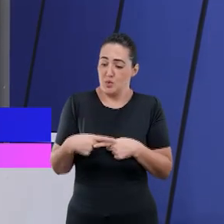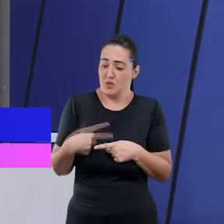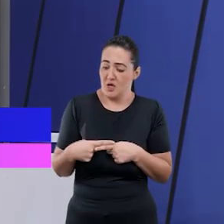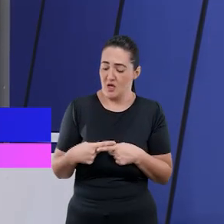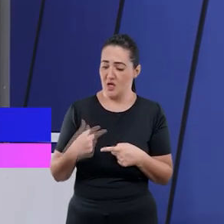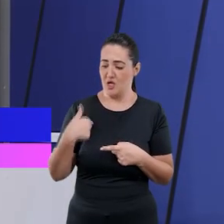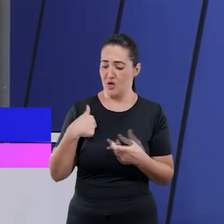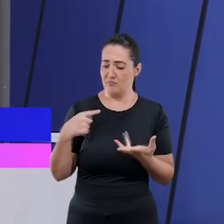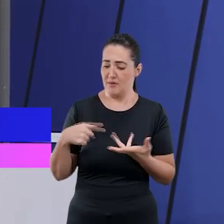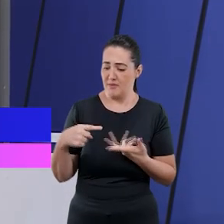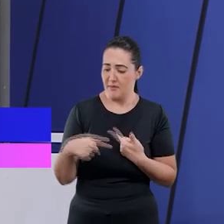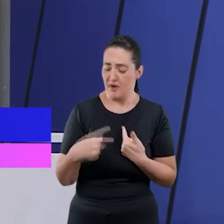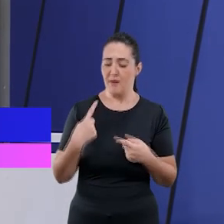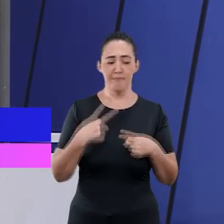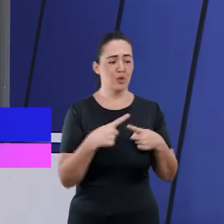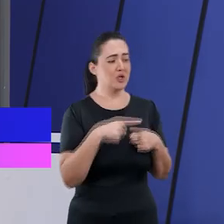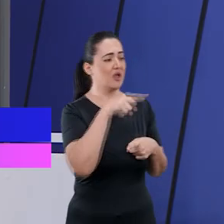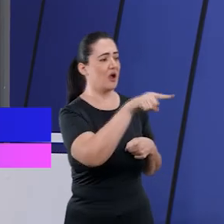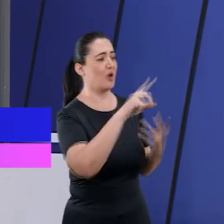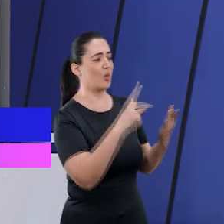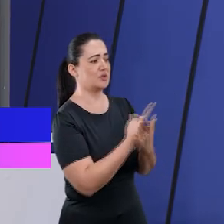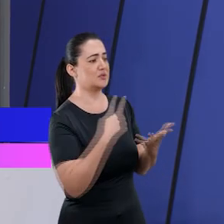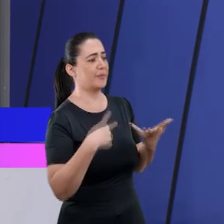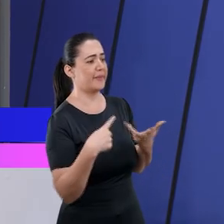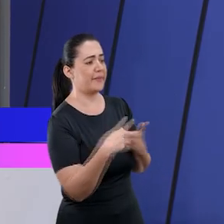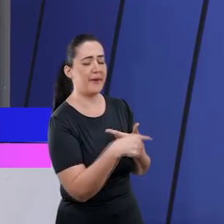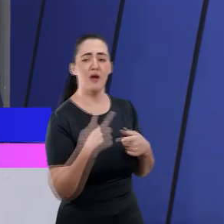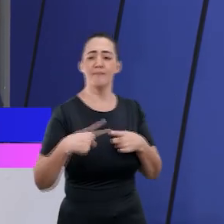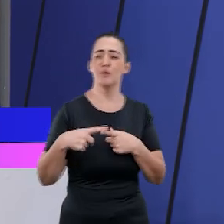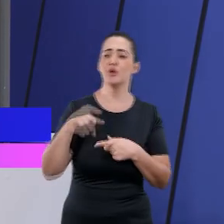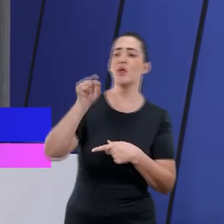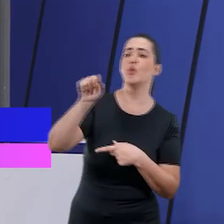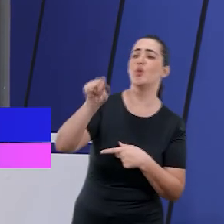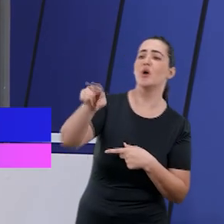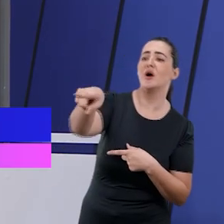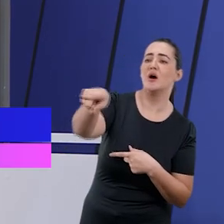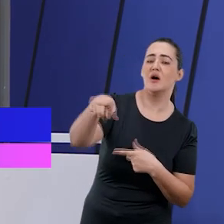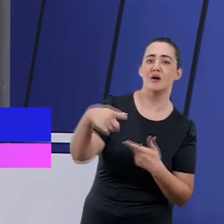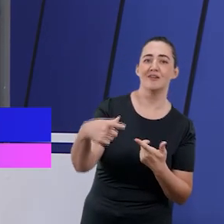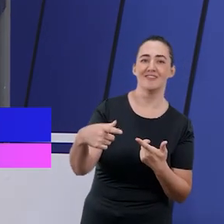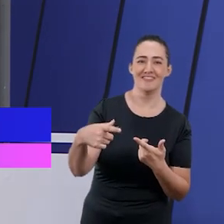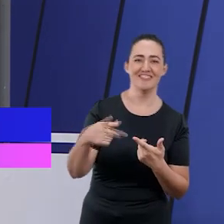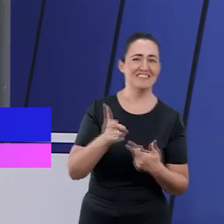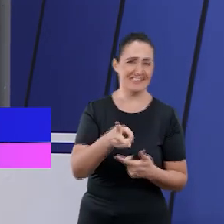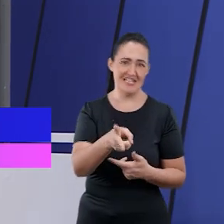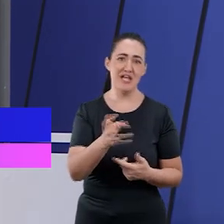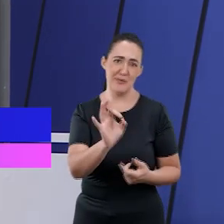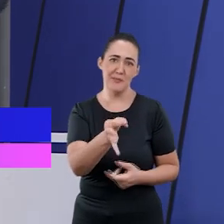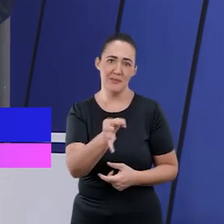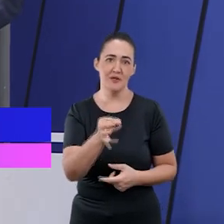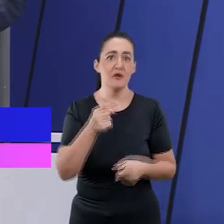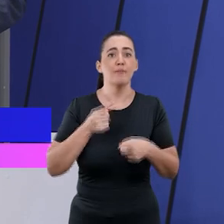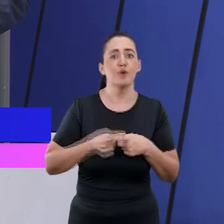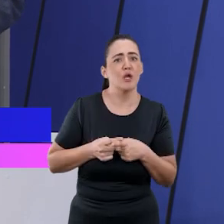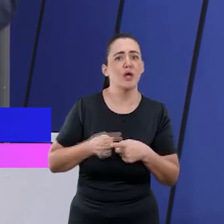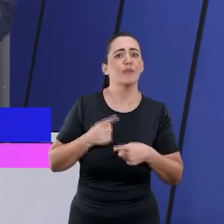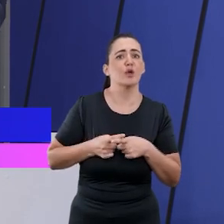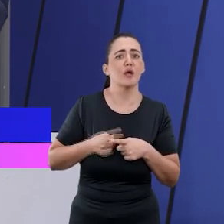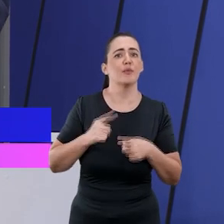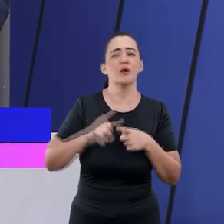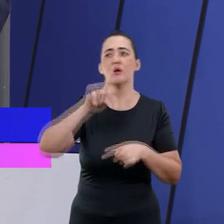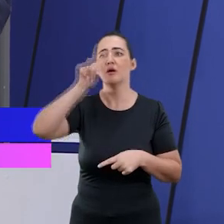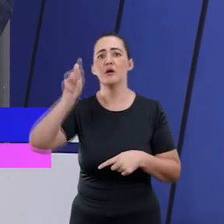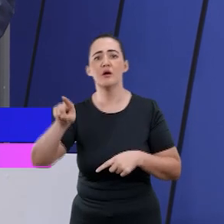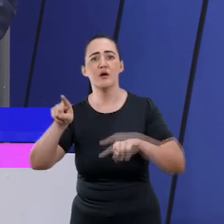coisas são do jeito que são, eu consigo, então, me preparar melhor para aquilo que vai vir, ou eu consigo lidar melhor com a realidade, lidar